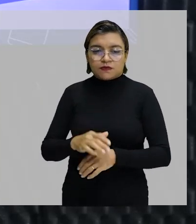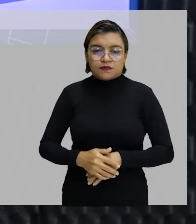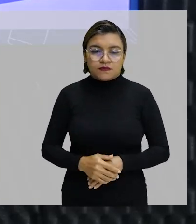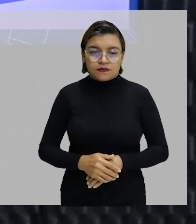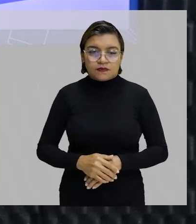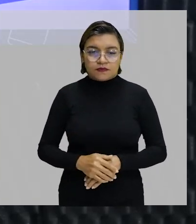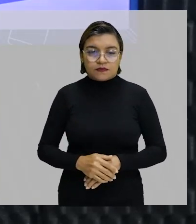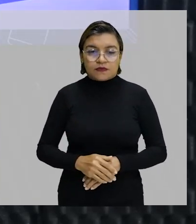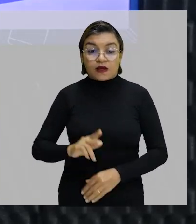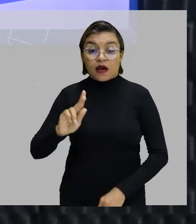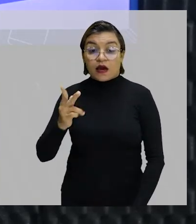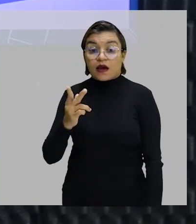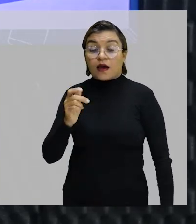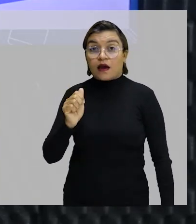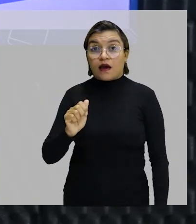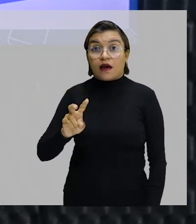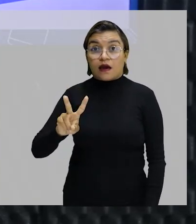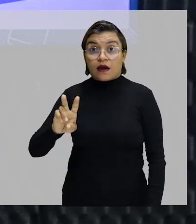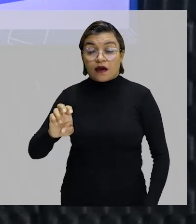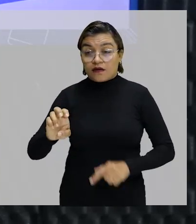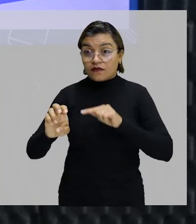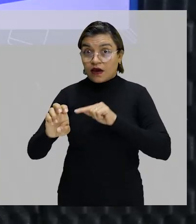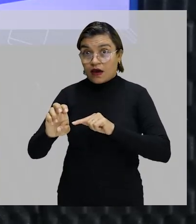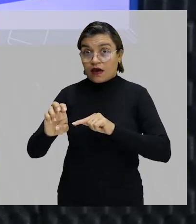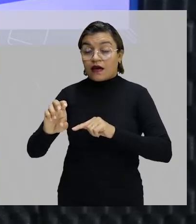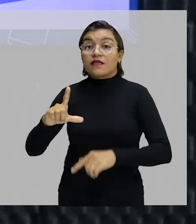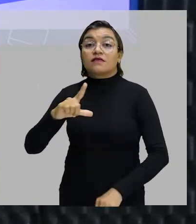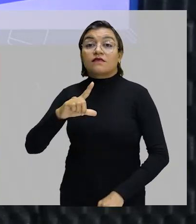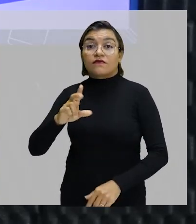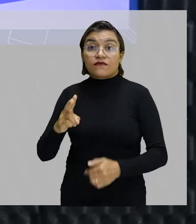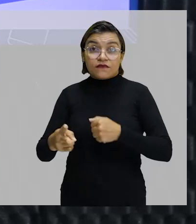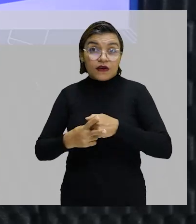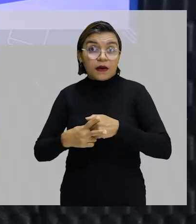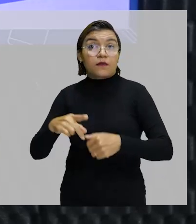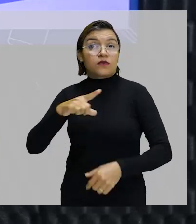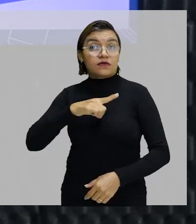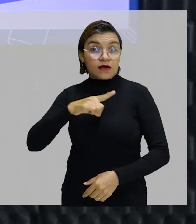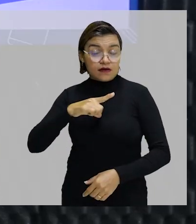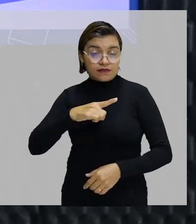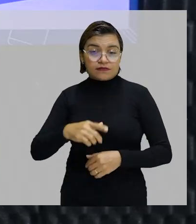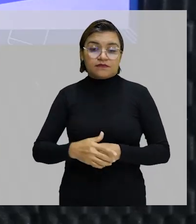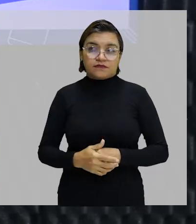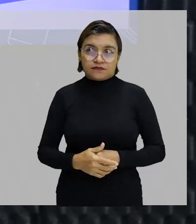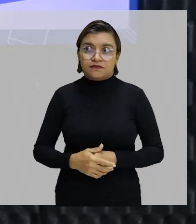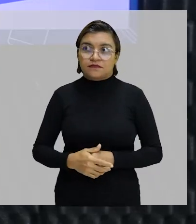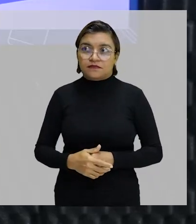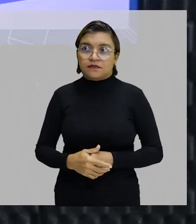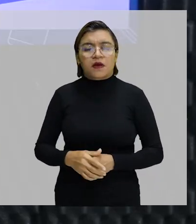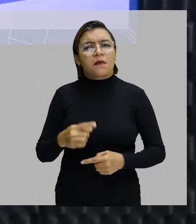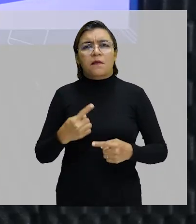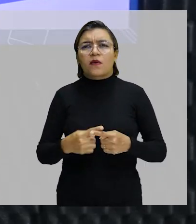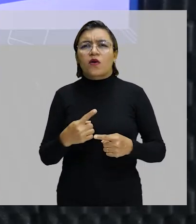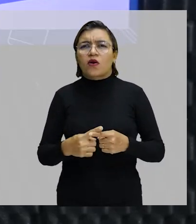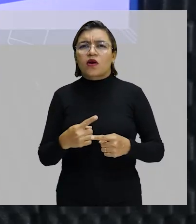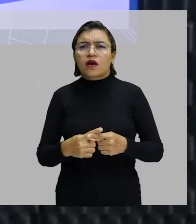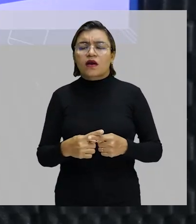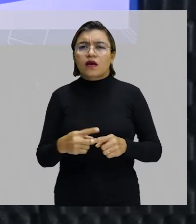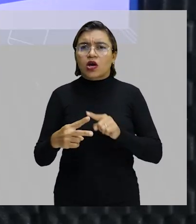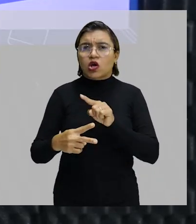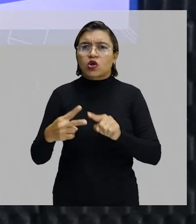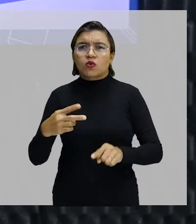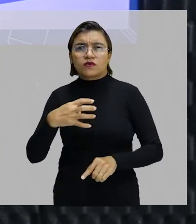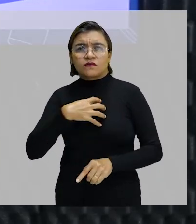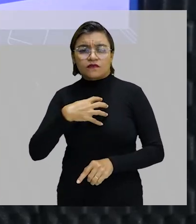é o verbo ter. Tá? Toda vez que se fala de tempo perfeito, esse verbo aparece aqui. Bom, por que tem 2 formas?